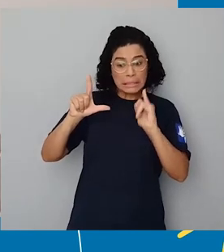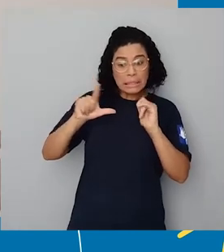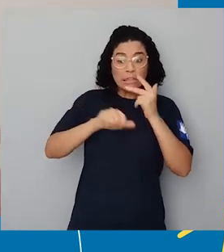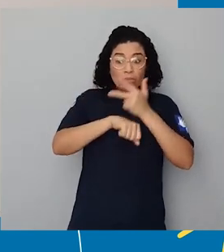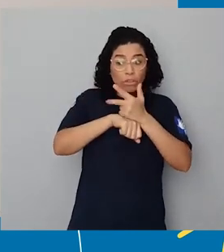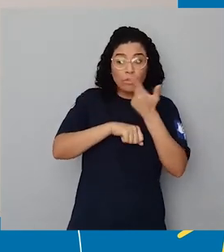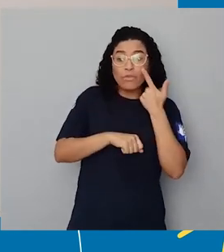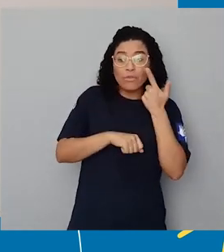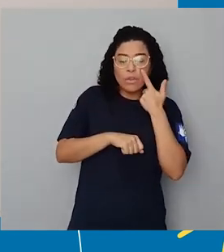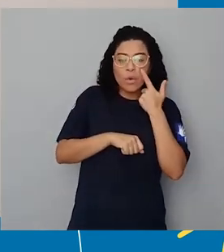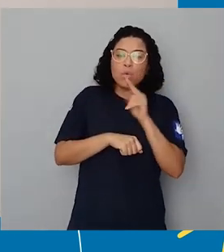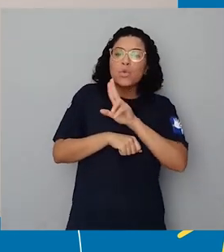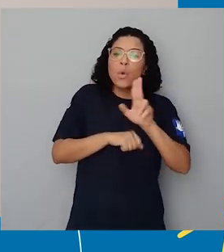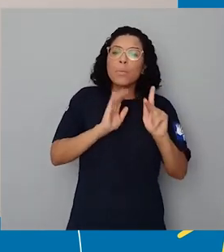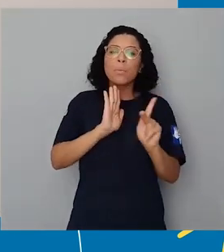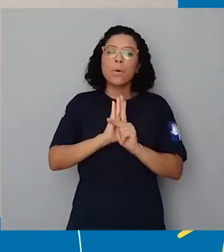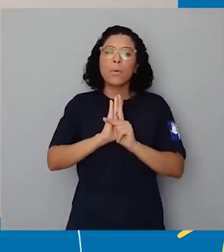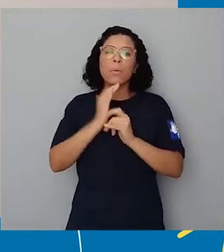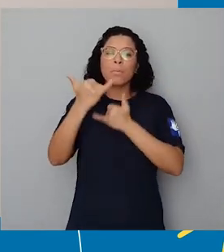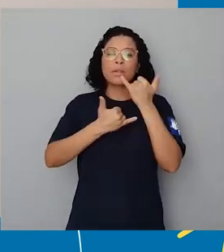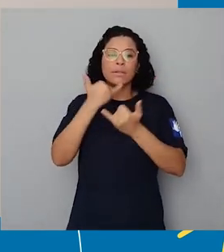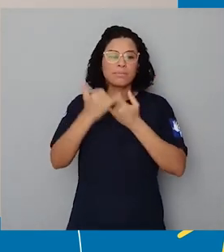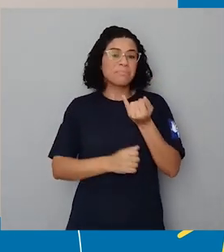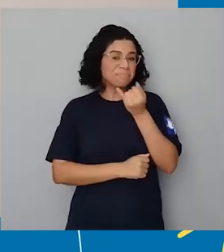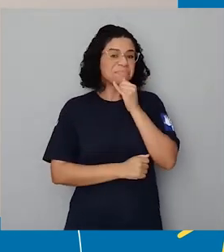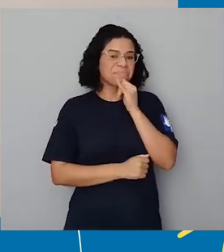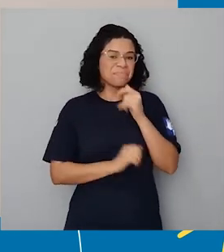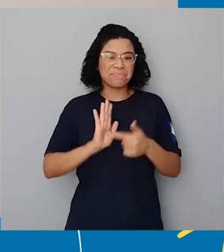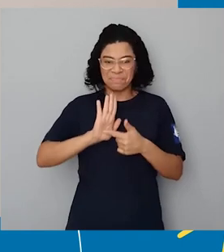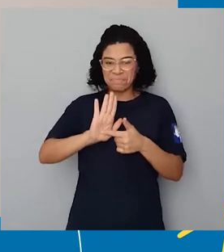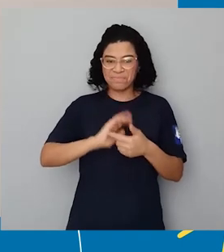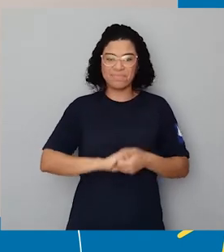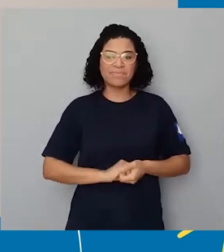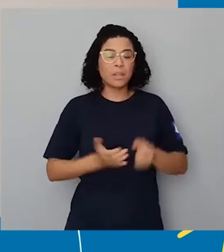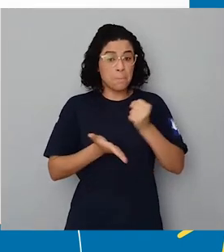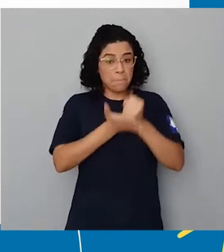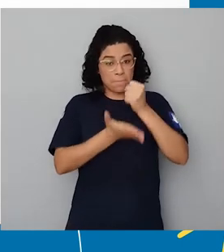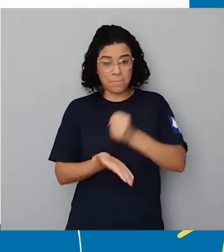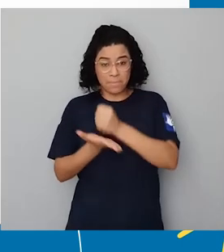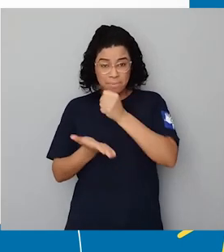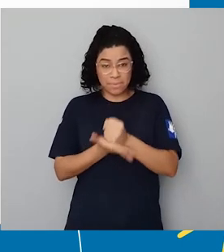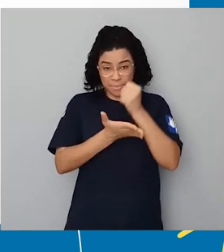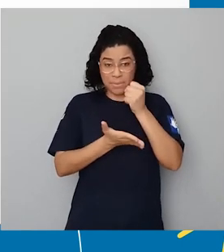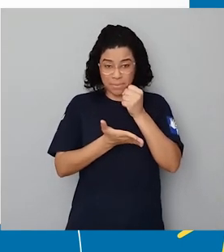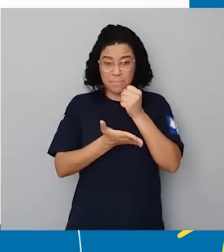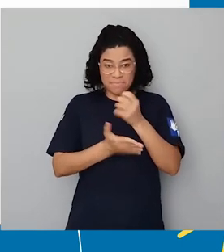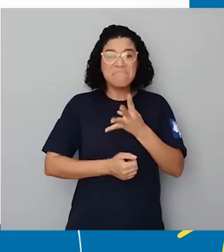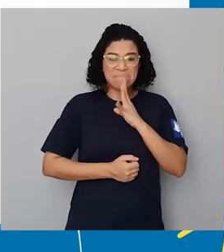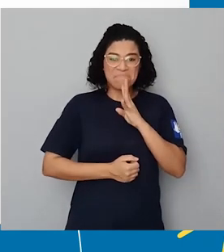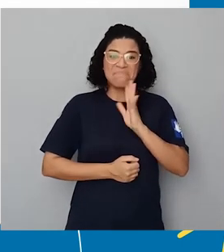algum vídeo com o nome dessas brincadeiras. Por exemplo, peteca. Você já brincou de